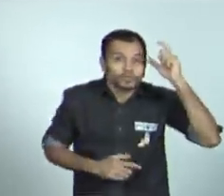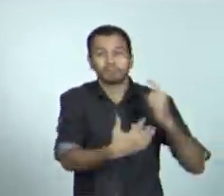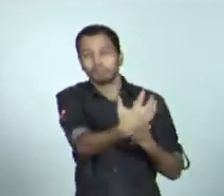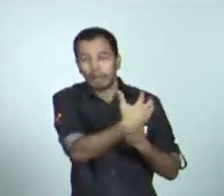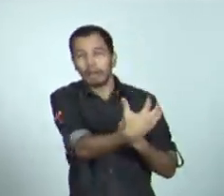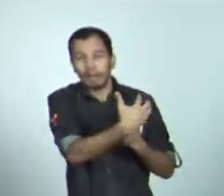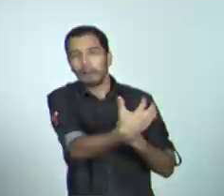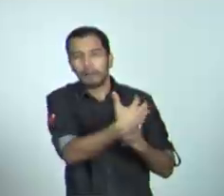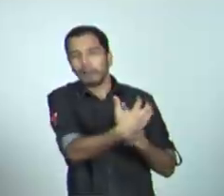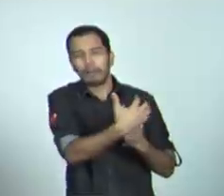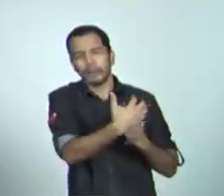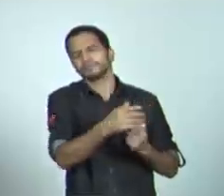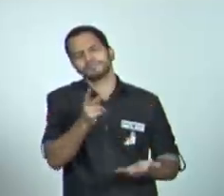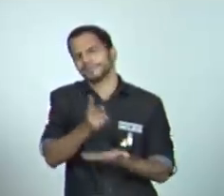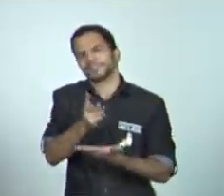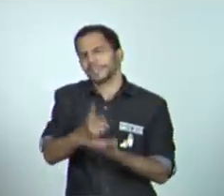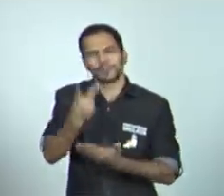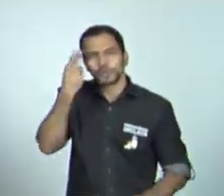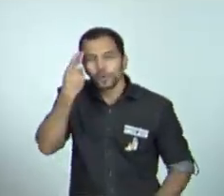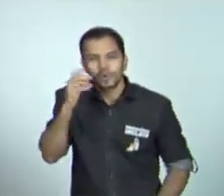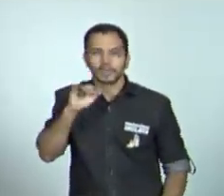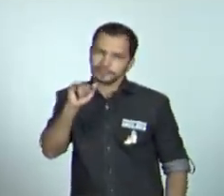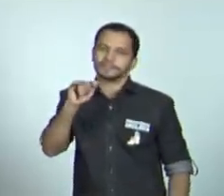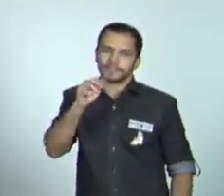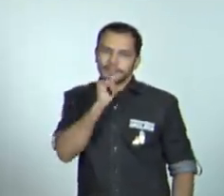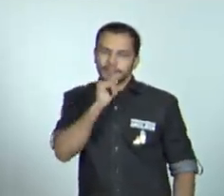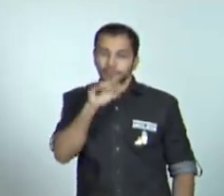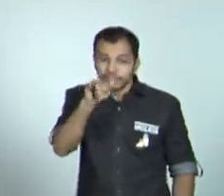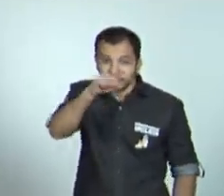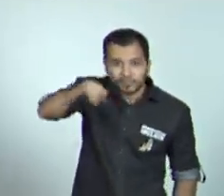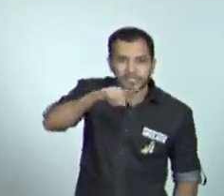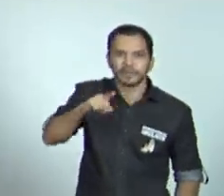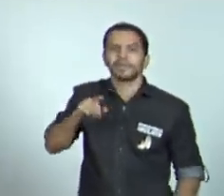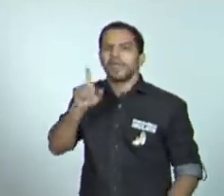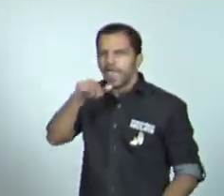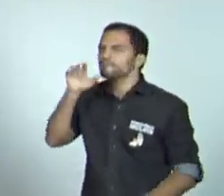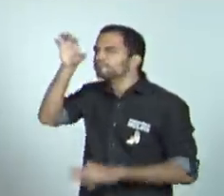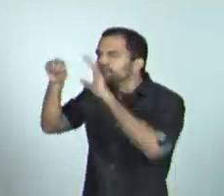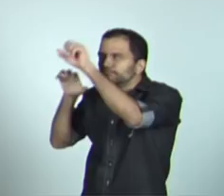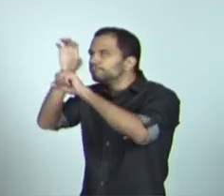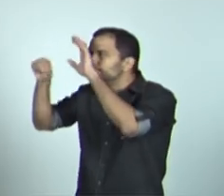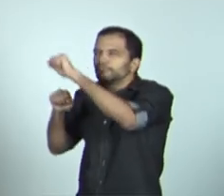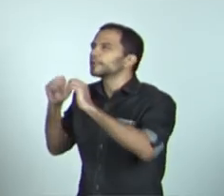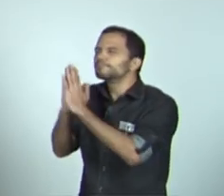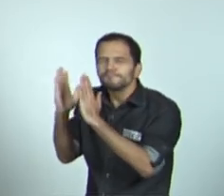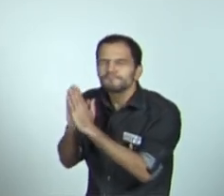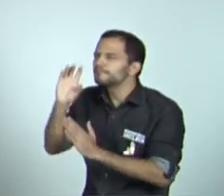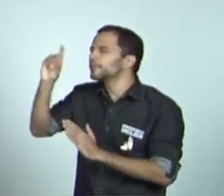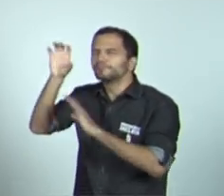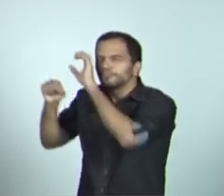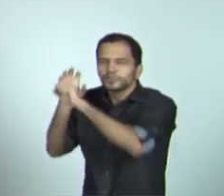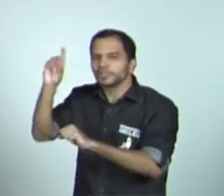verdadeiro e se você é uma pessoa tem temor a deus e todo mundo acha lindo tudo que você